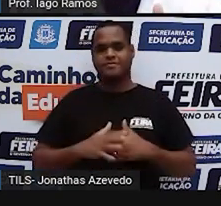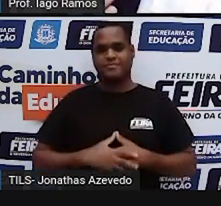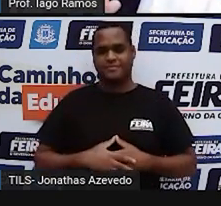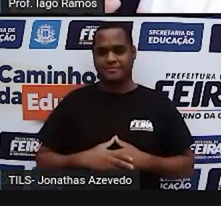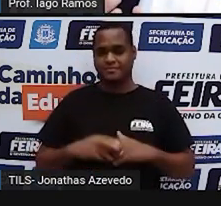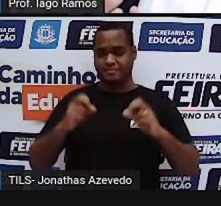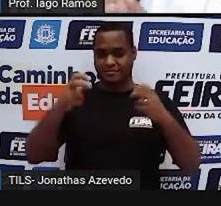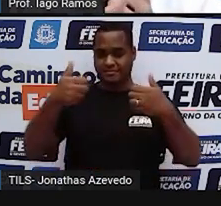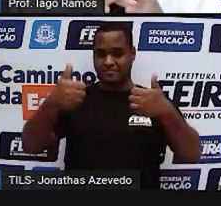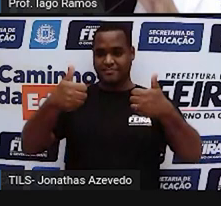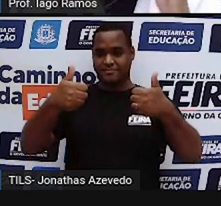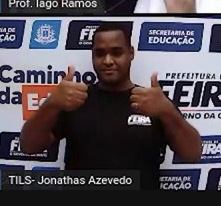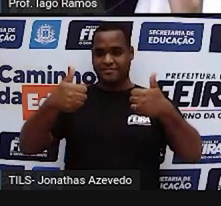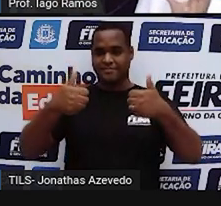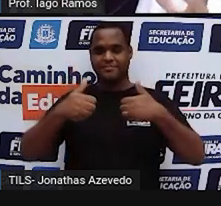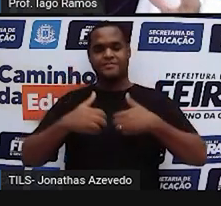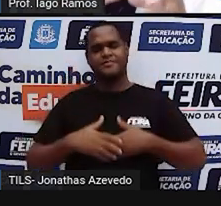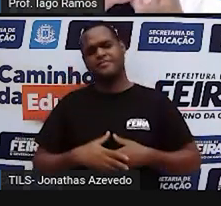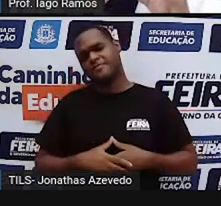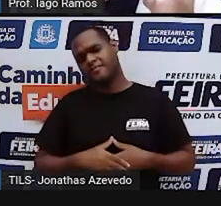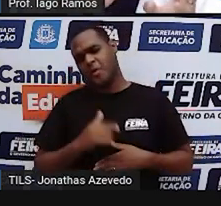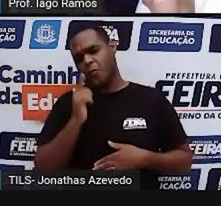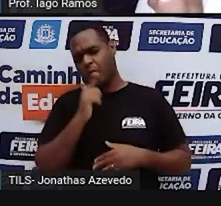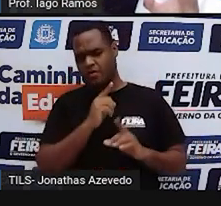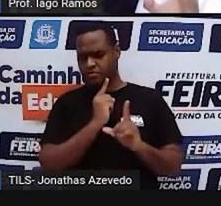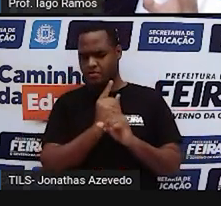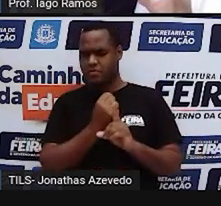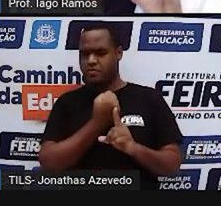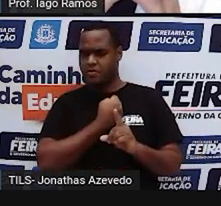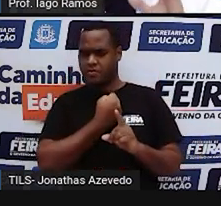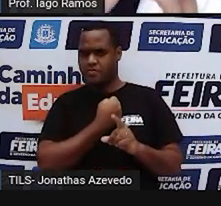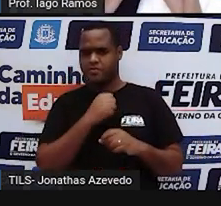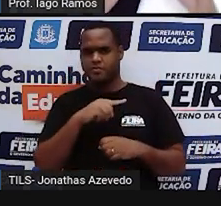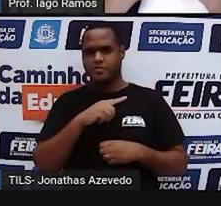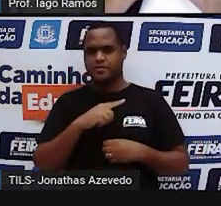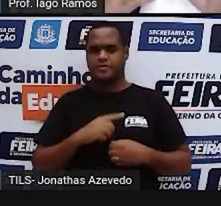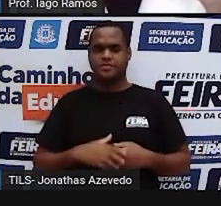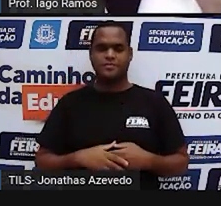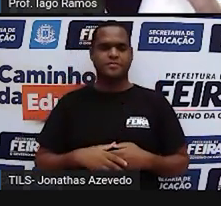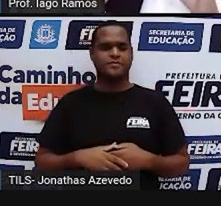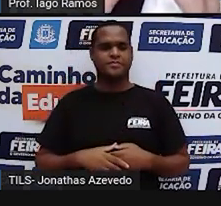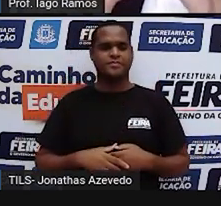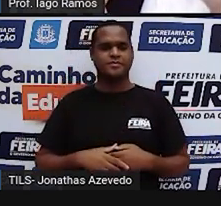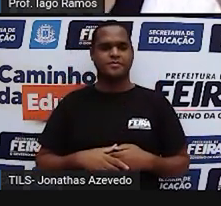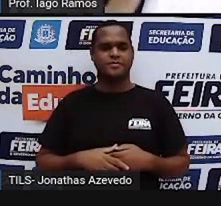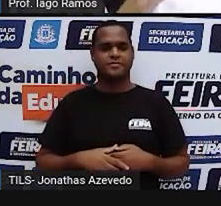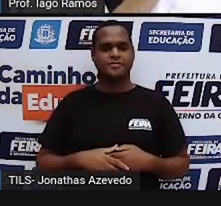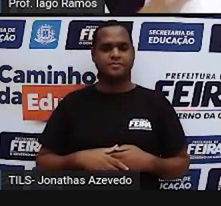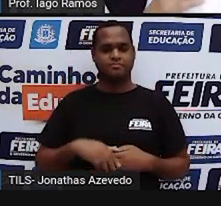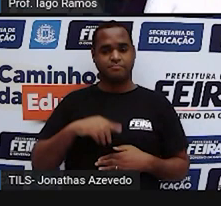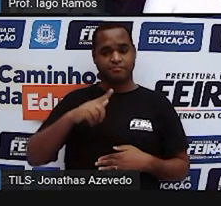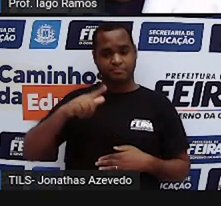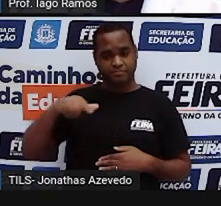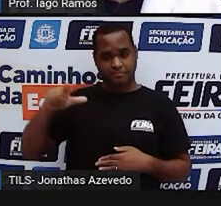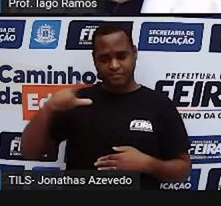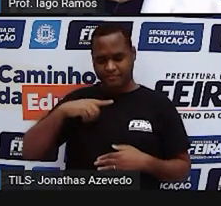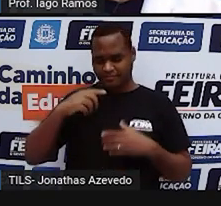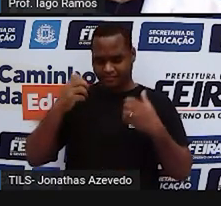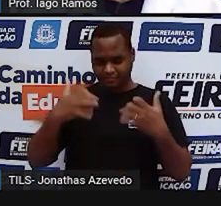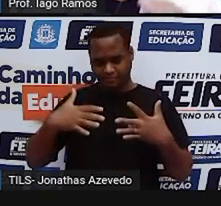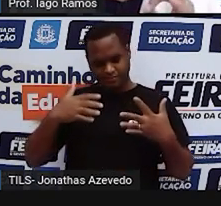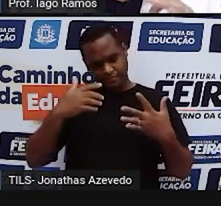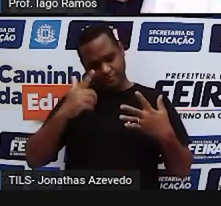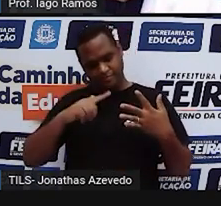Oi beleza você encontrou aí um número Tá mas eu quero fazer assim eu vou repetir todos esses